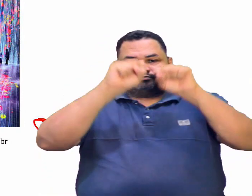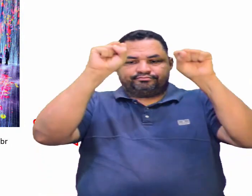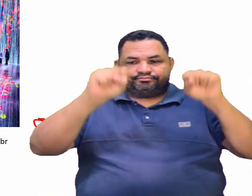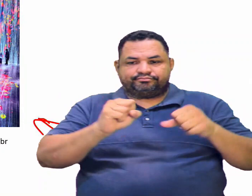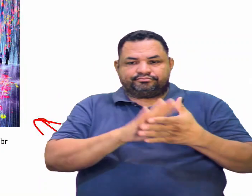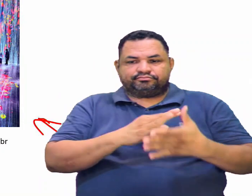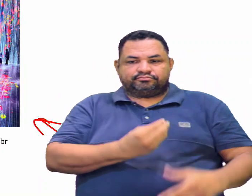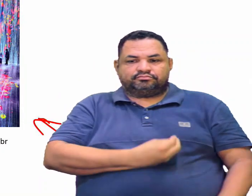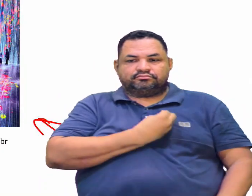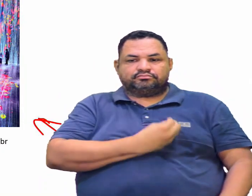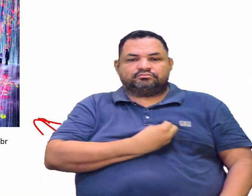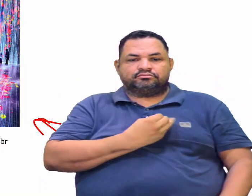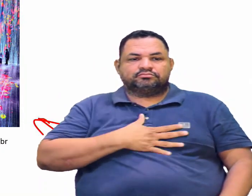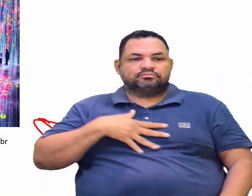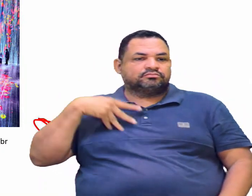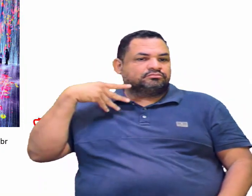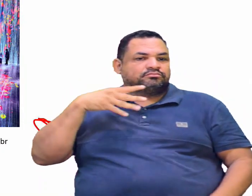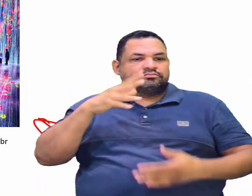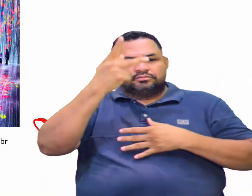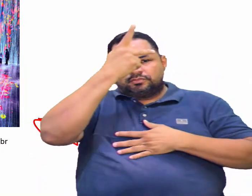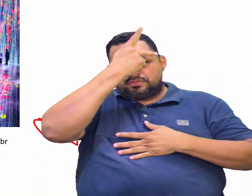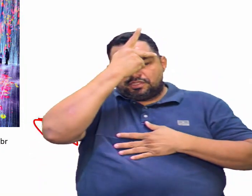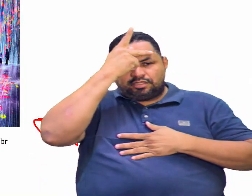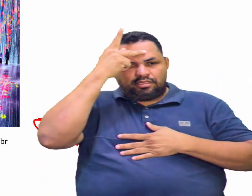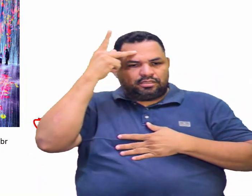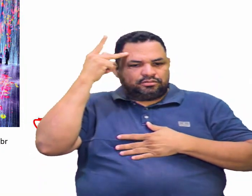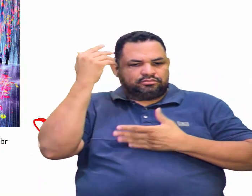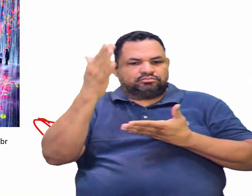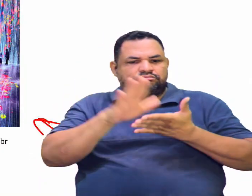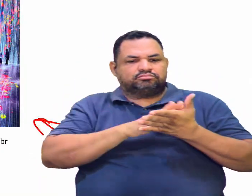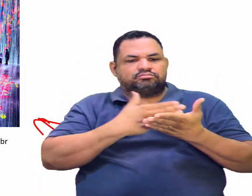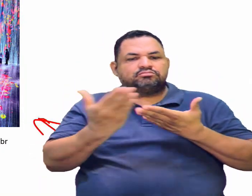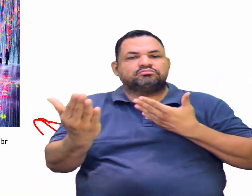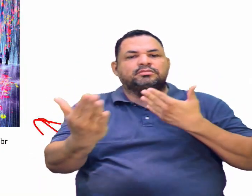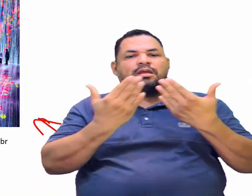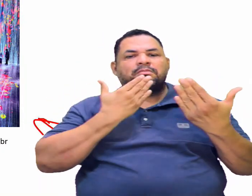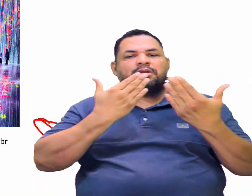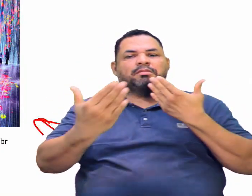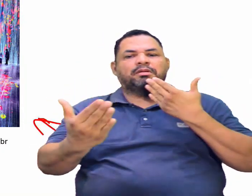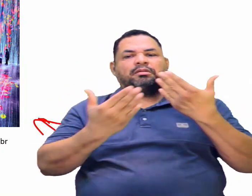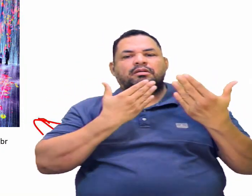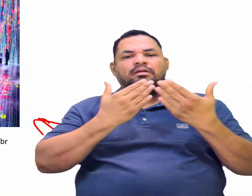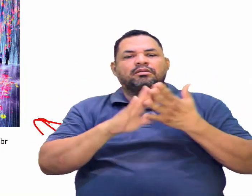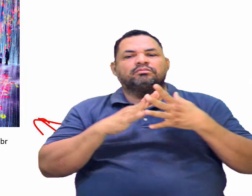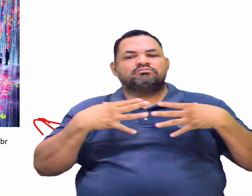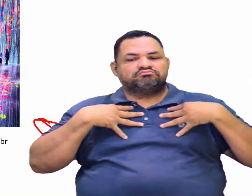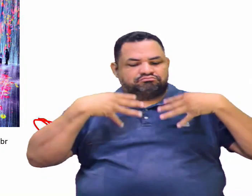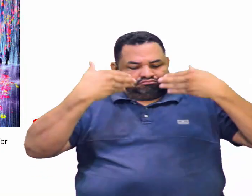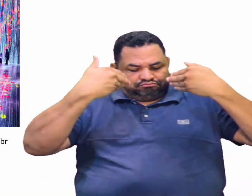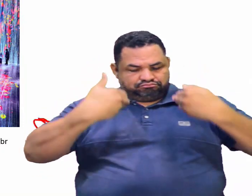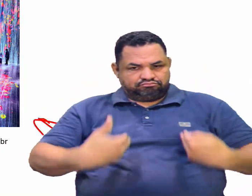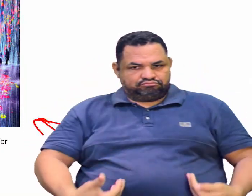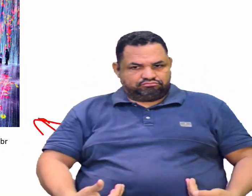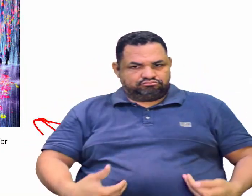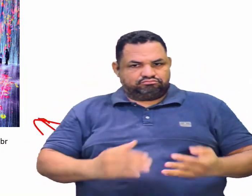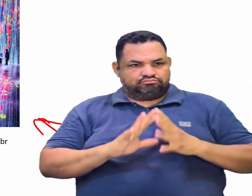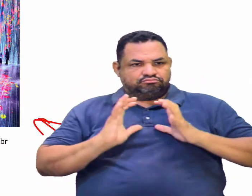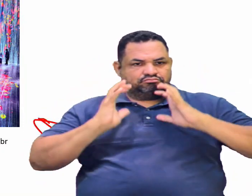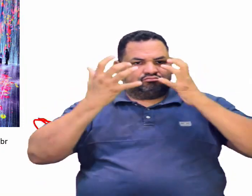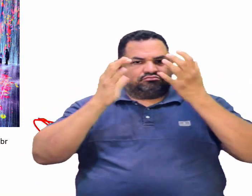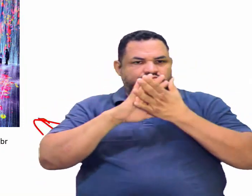onde o público dialoga fisicamente com o evento que está acontecendo